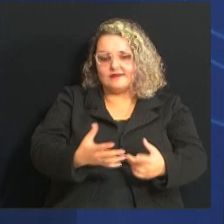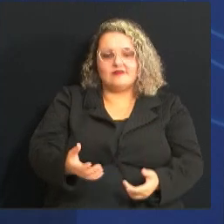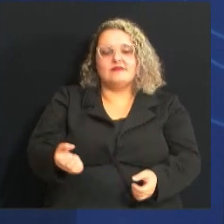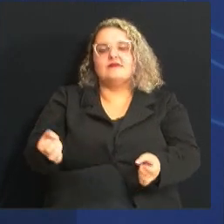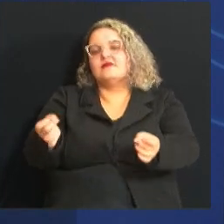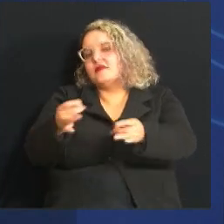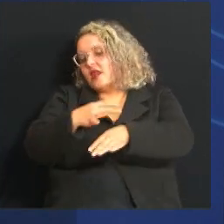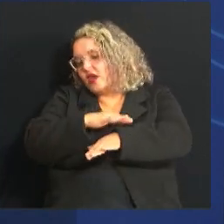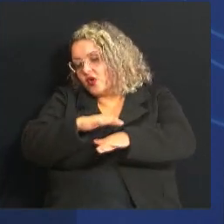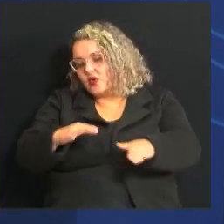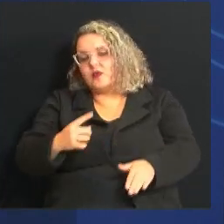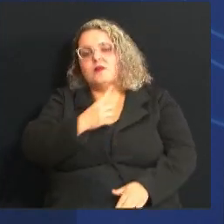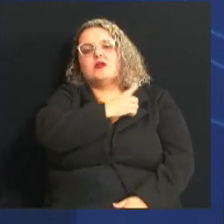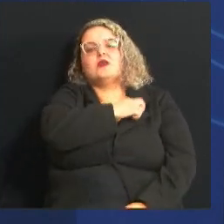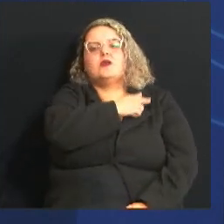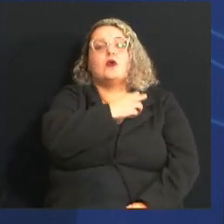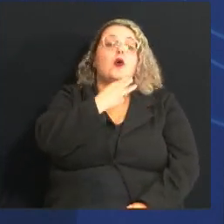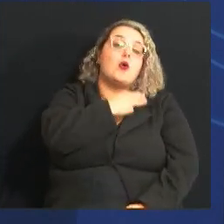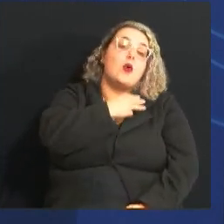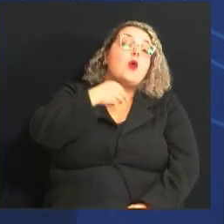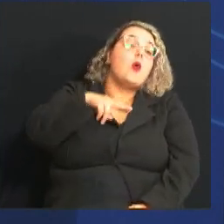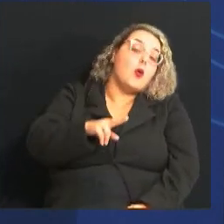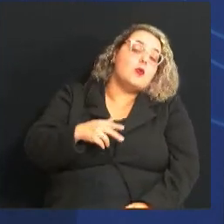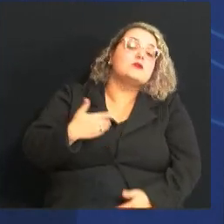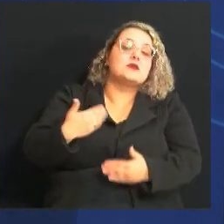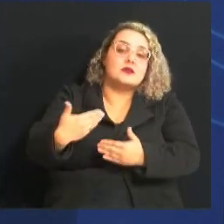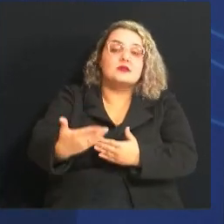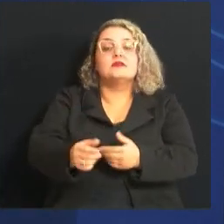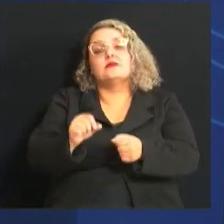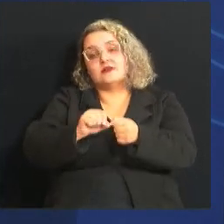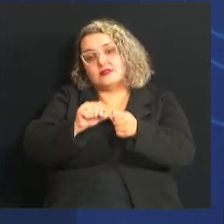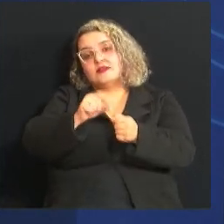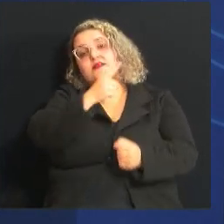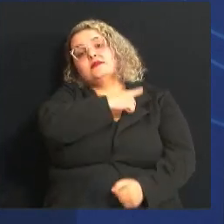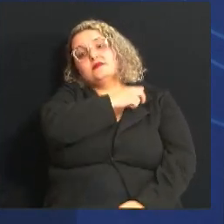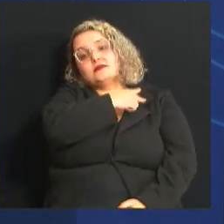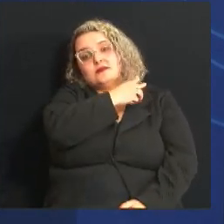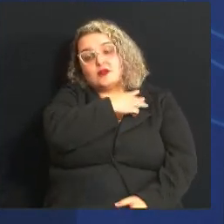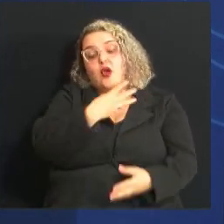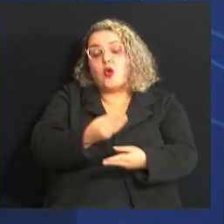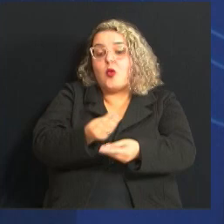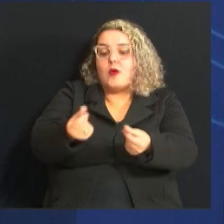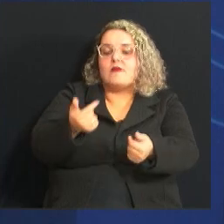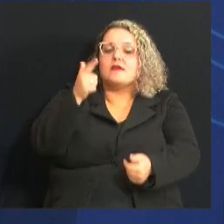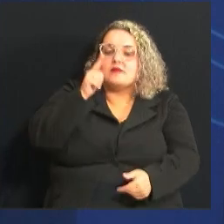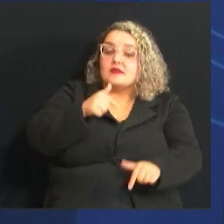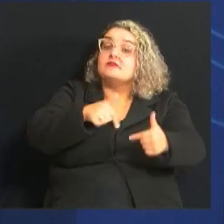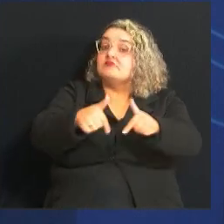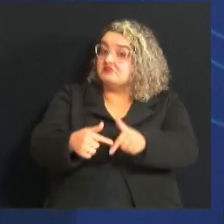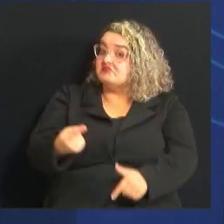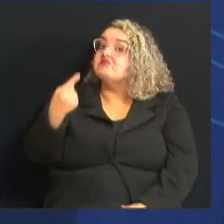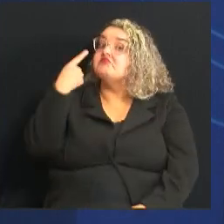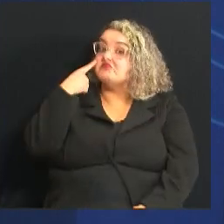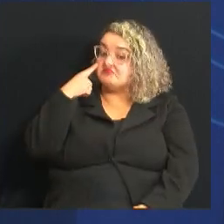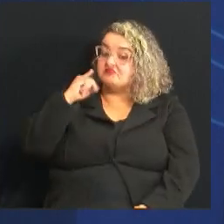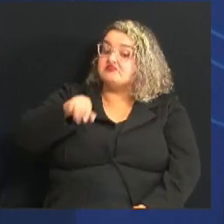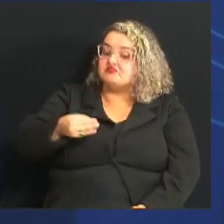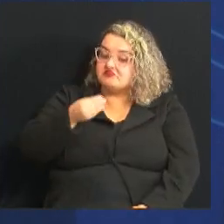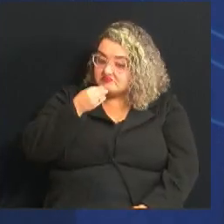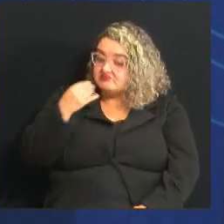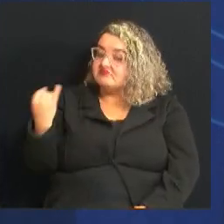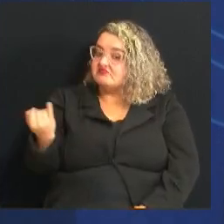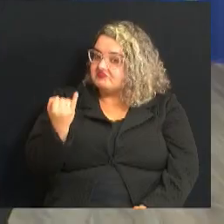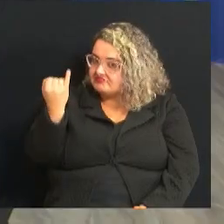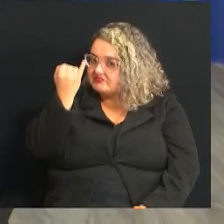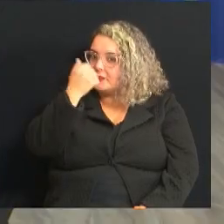ensino médio, estão à procura de qualificação para conseguirem um emprego. Olha só que oportunidade interessante,